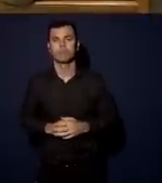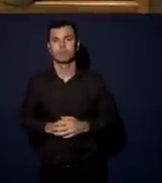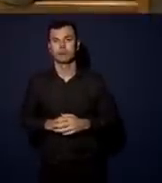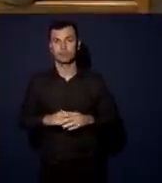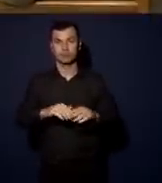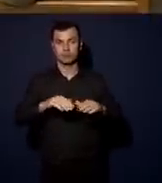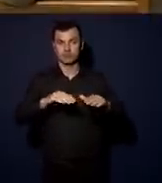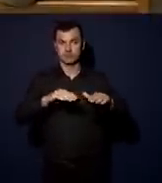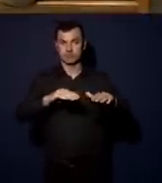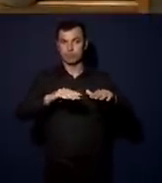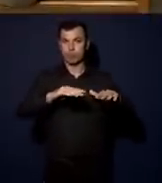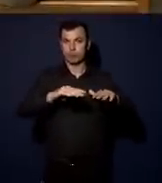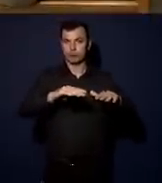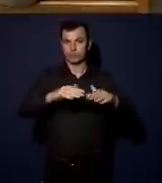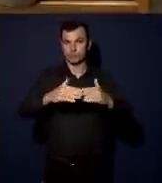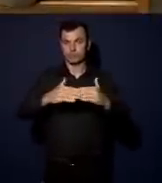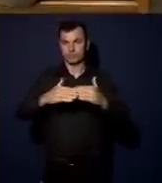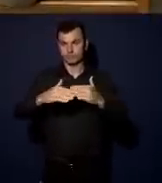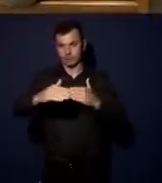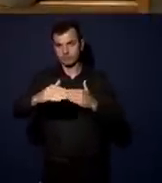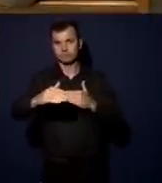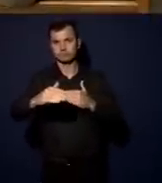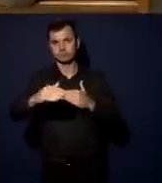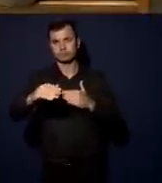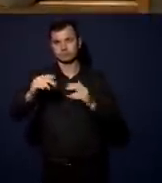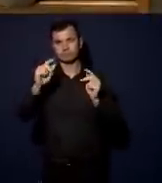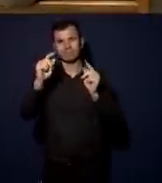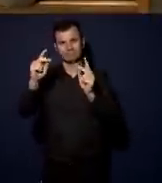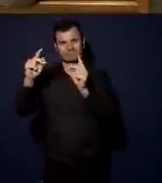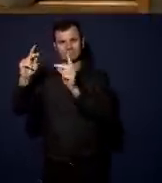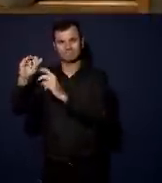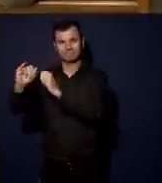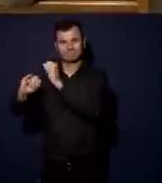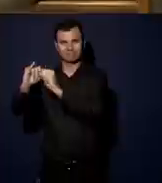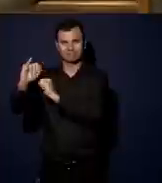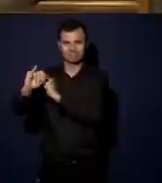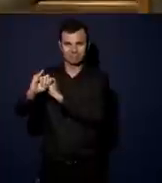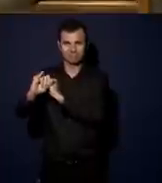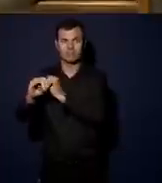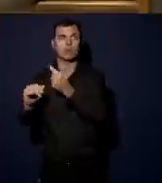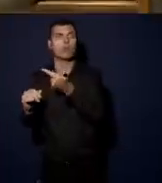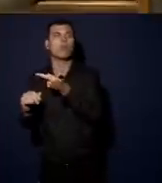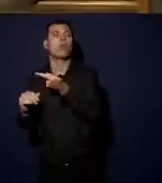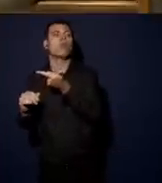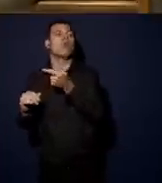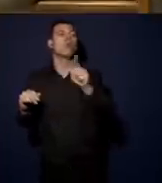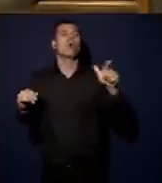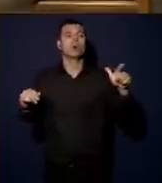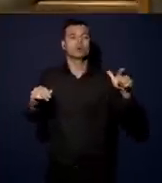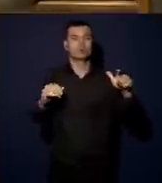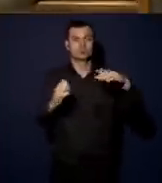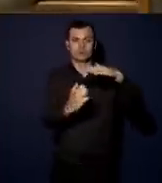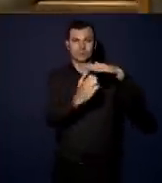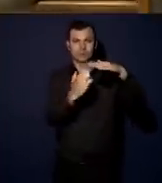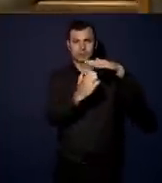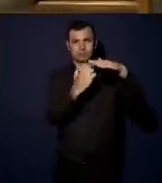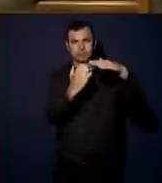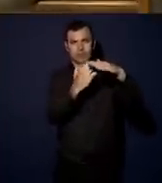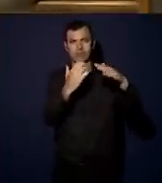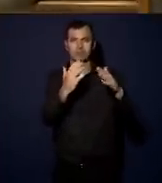de consolidação é o e-commerce ele viu relativamente poucos eminentes das empresas